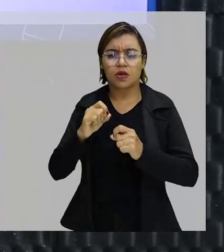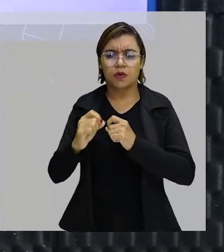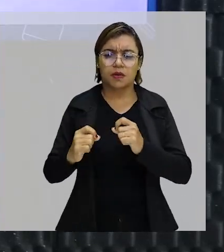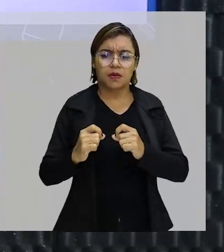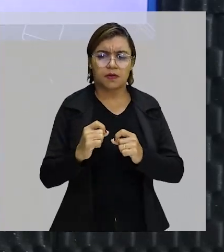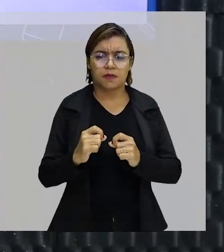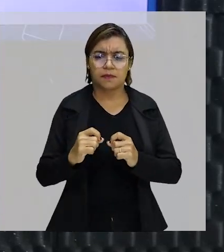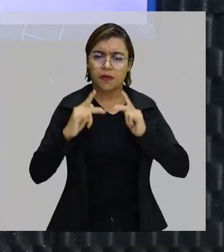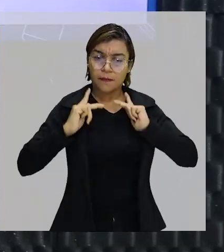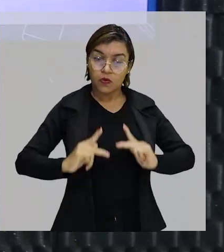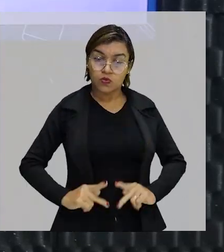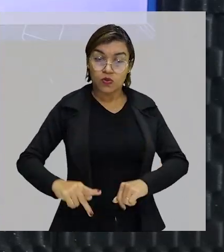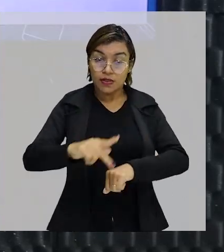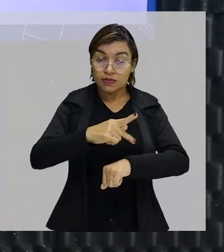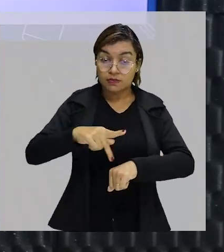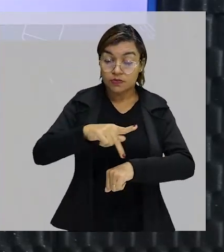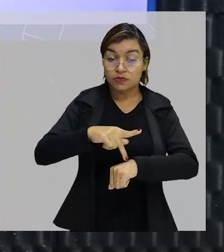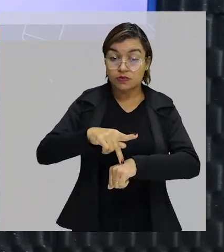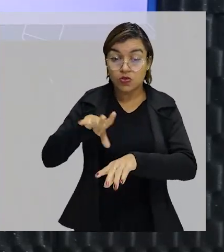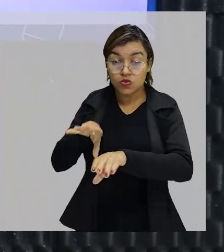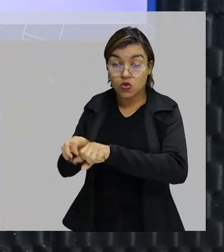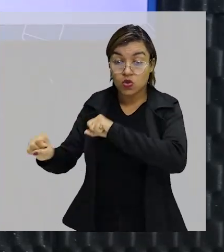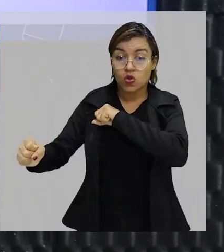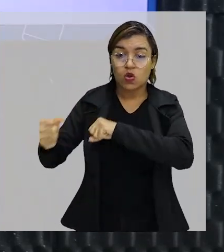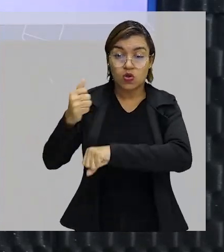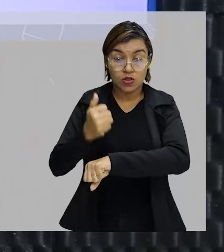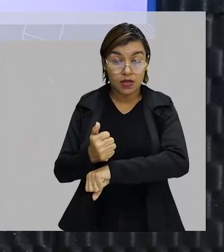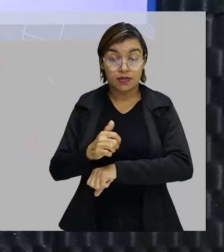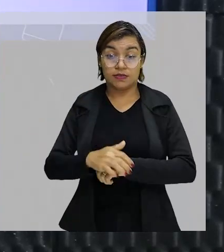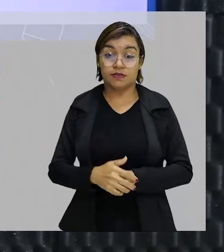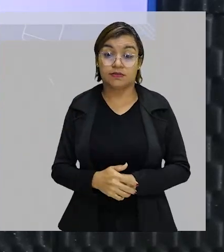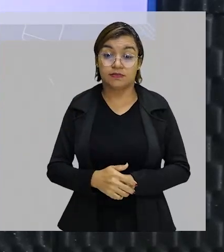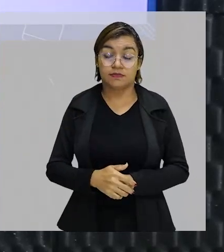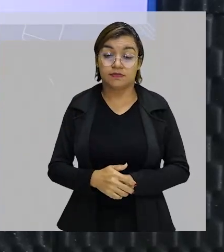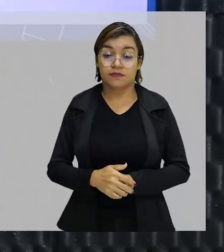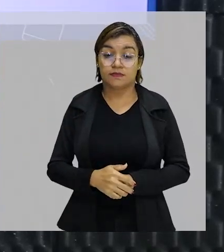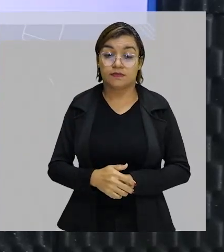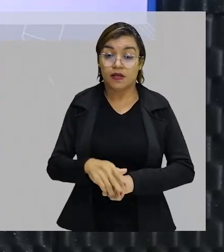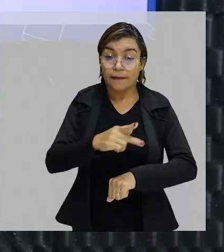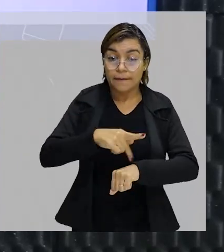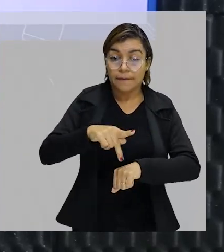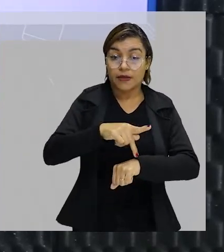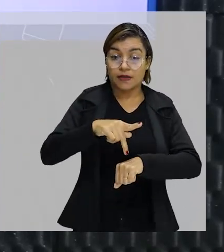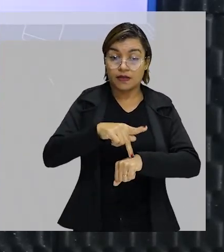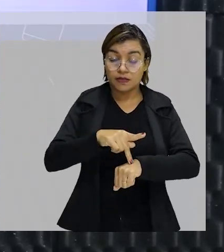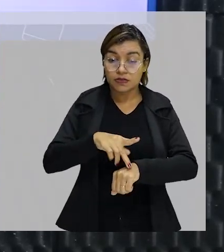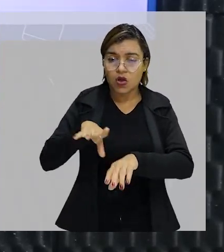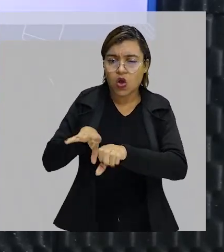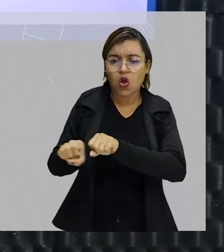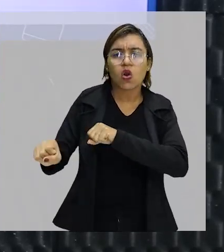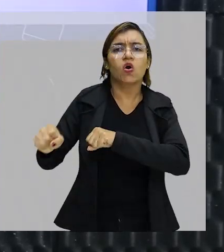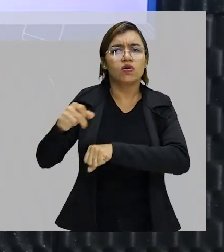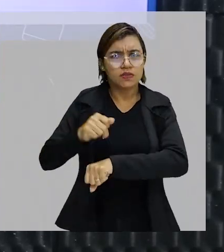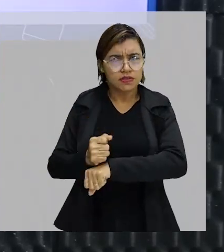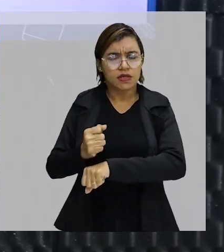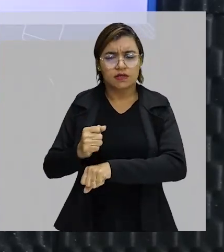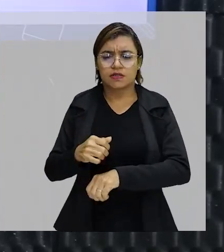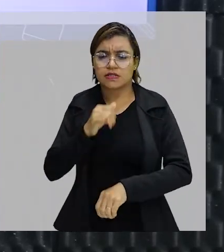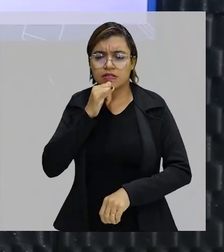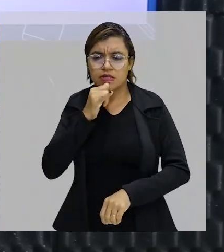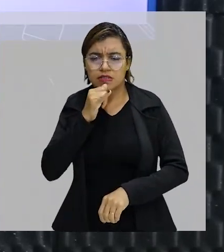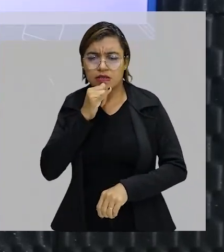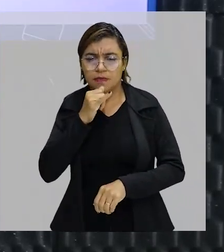na postura das nações colonialistas. O que é isso? Das nações que foram colonizadas, né? Na